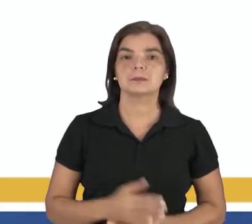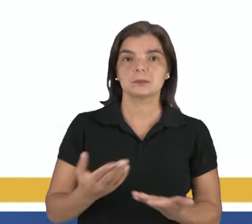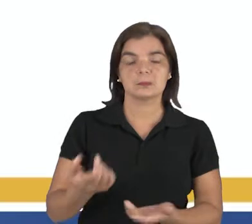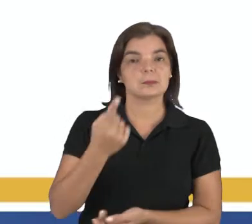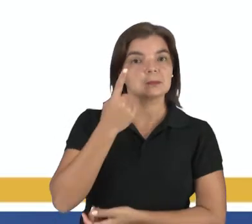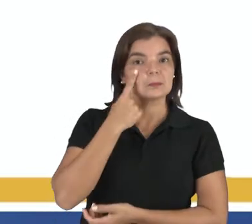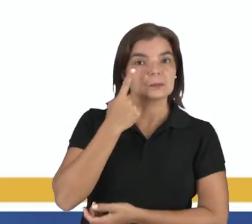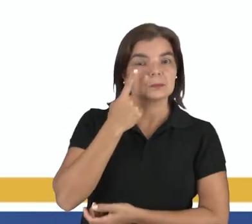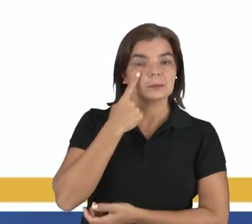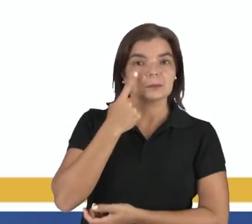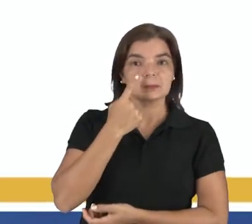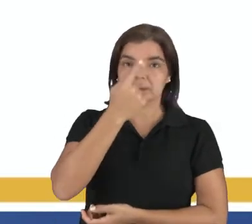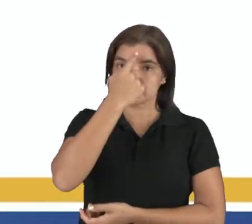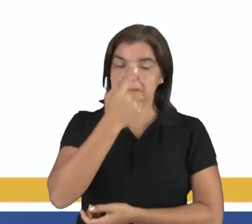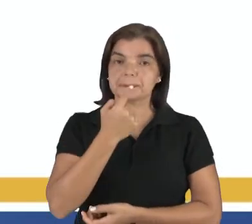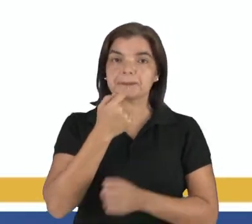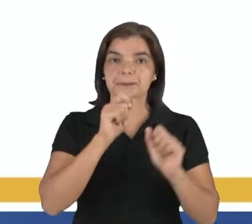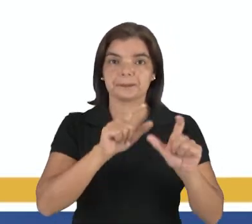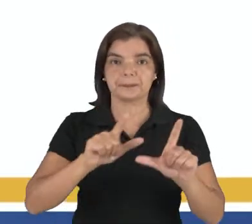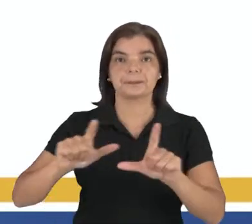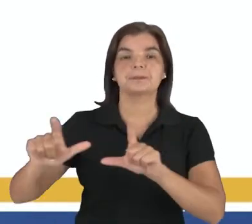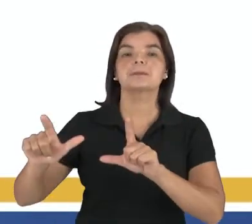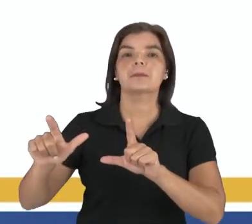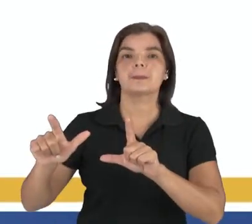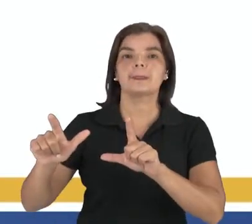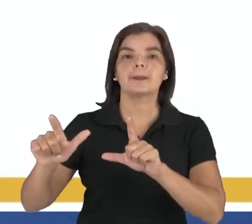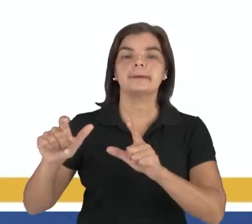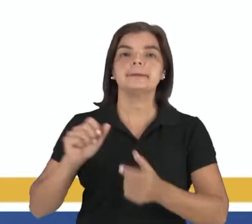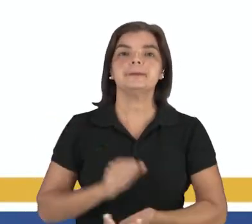Bem, vocês estão vendo aí na imagem